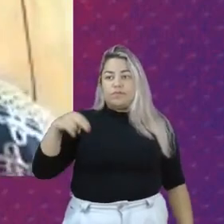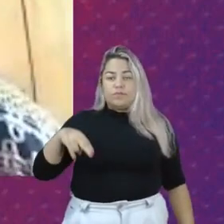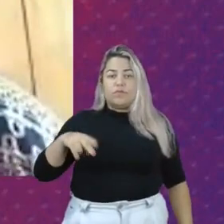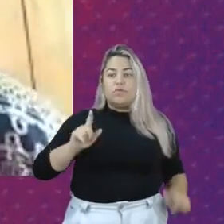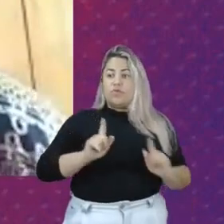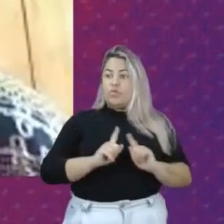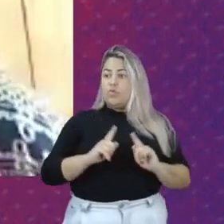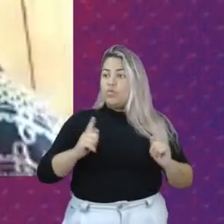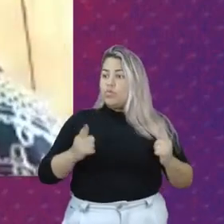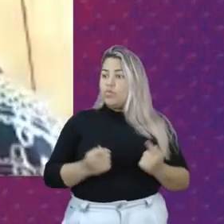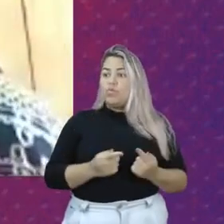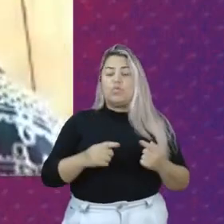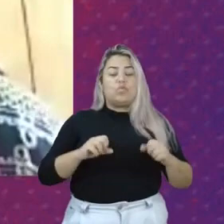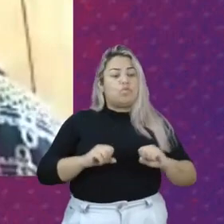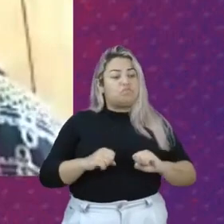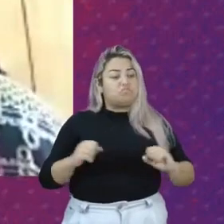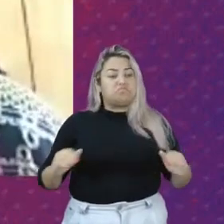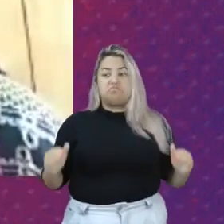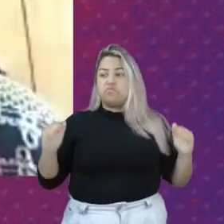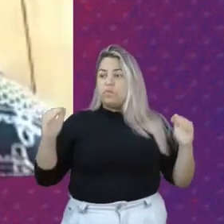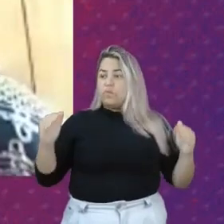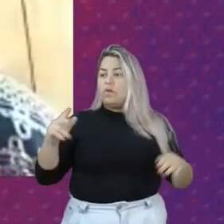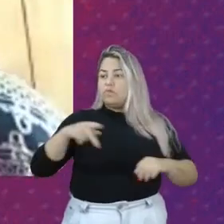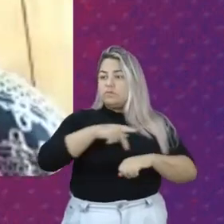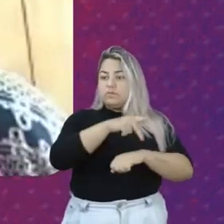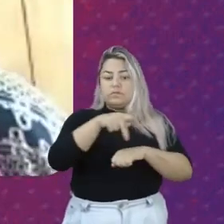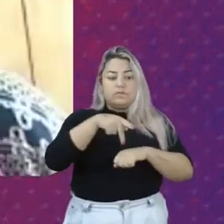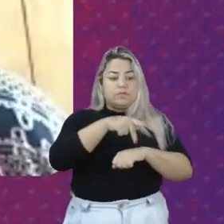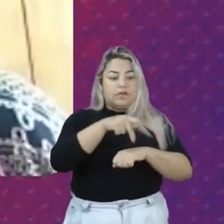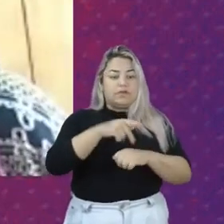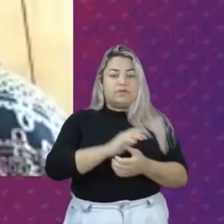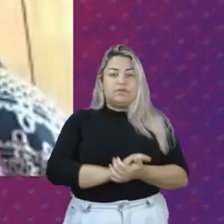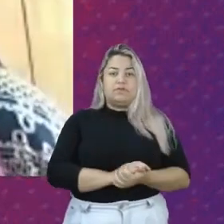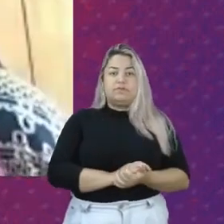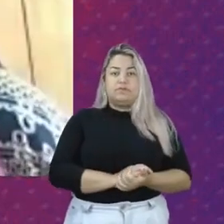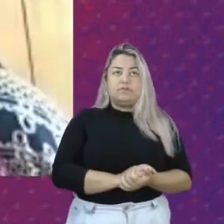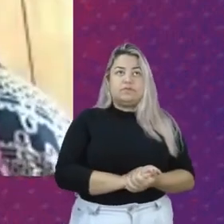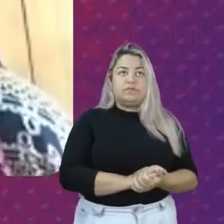geógrafo, um dos maiores do nosso país,